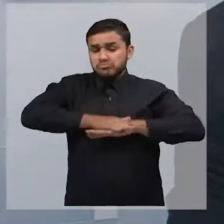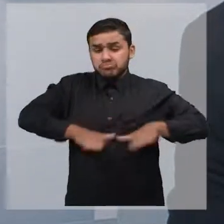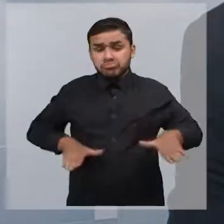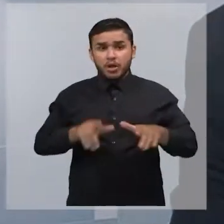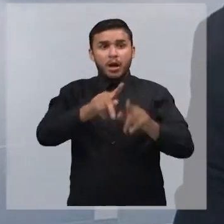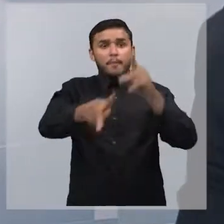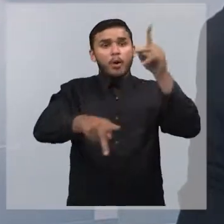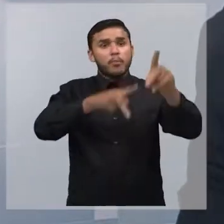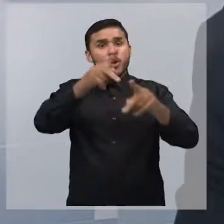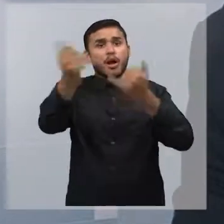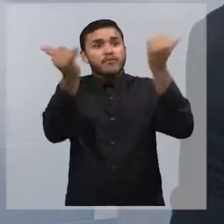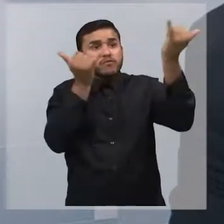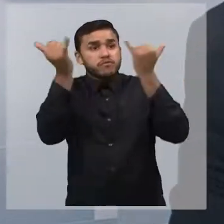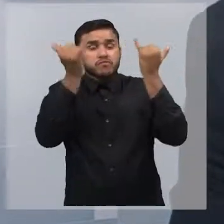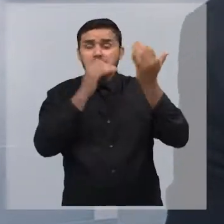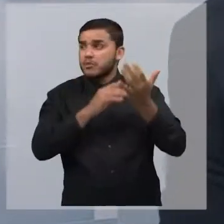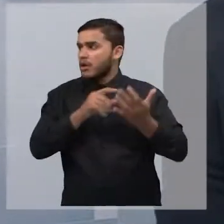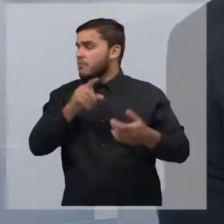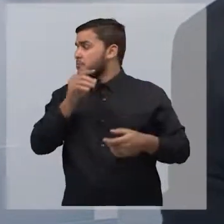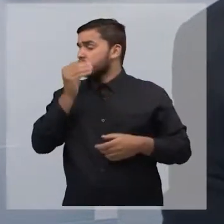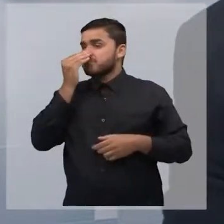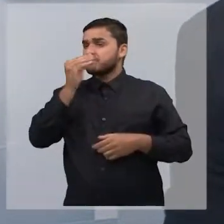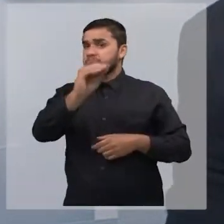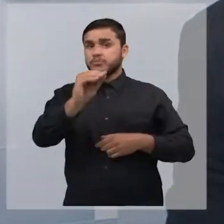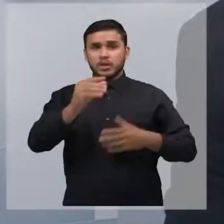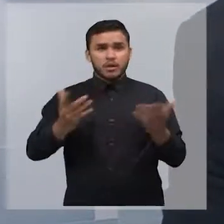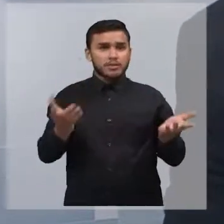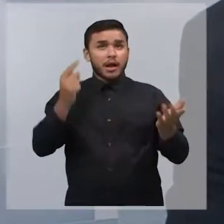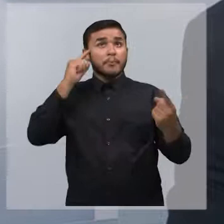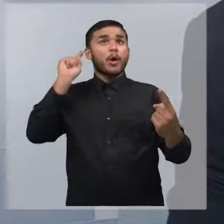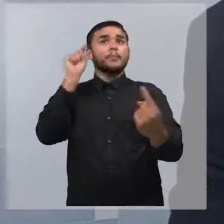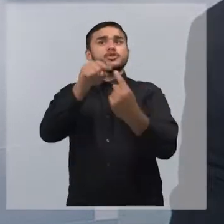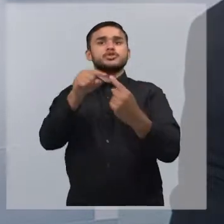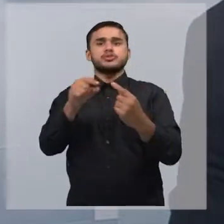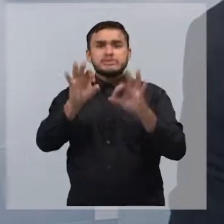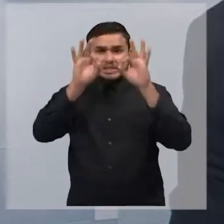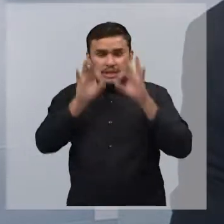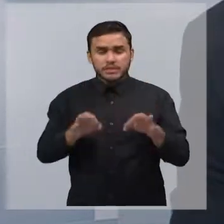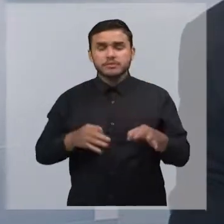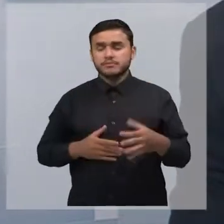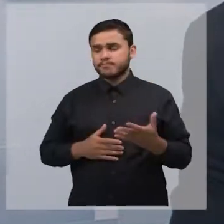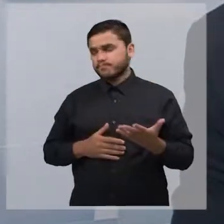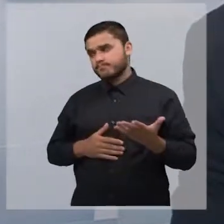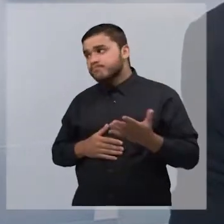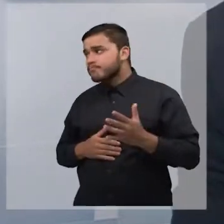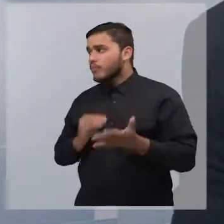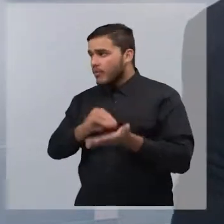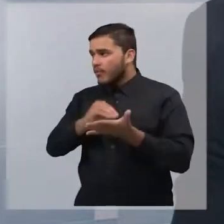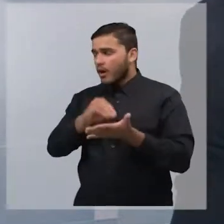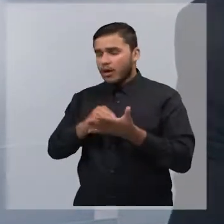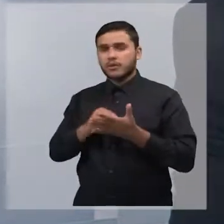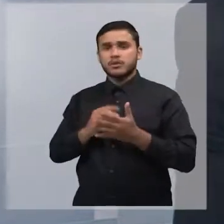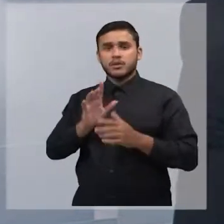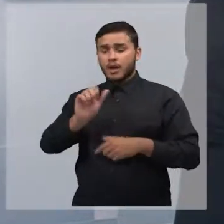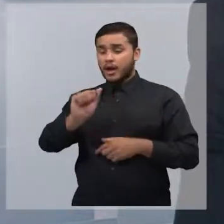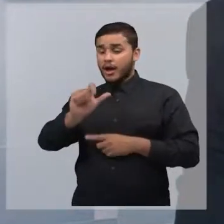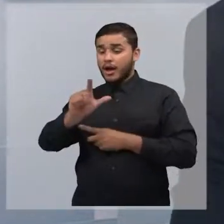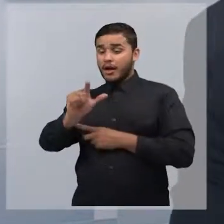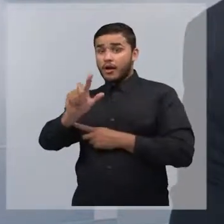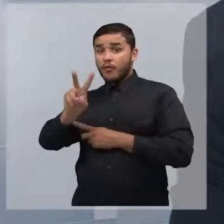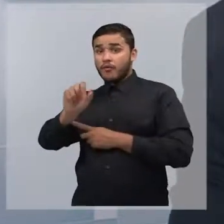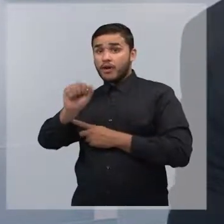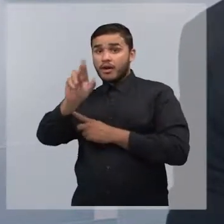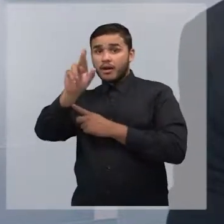o executivo neste caso, não perceba que de boa intenção ninguém vive. A vida real é de que aquela